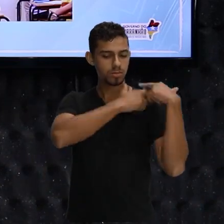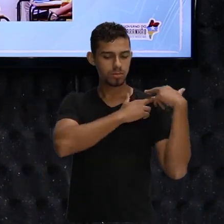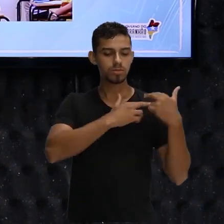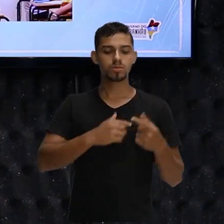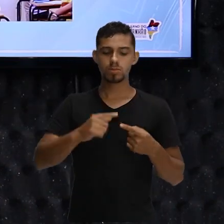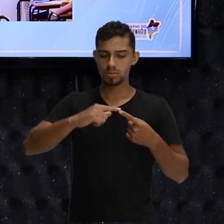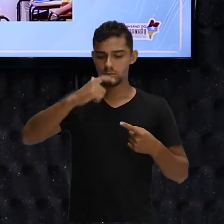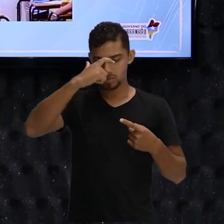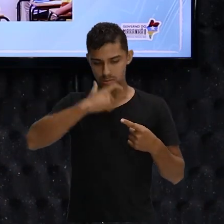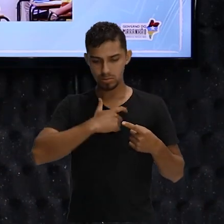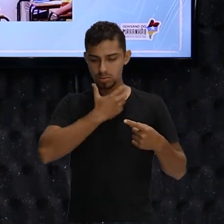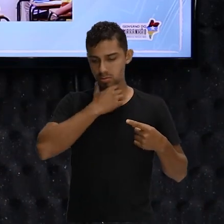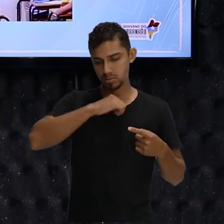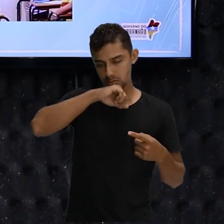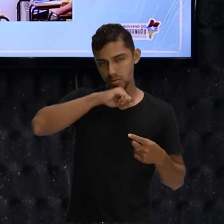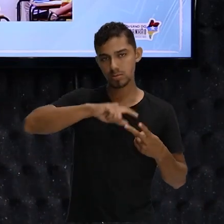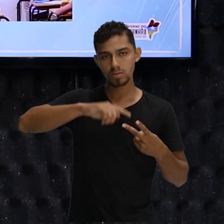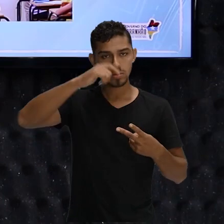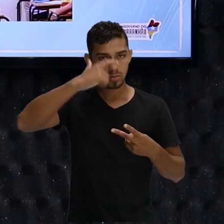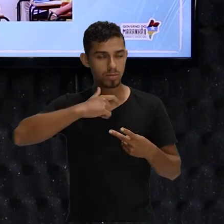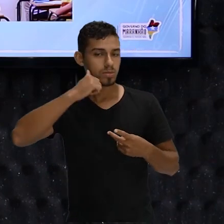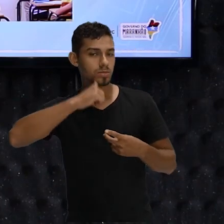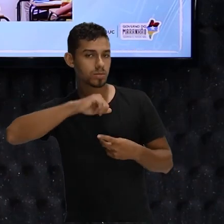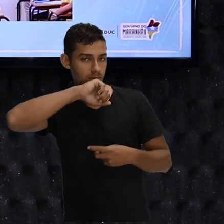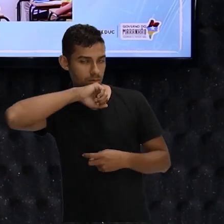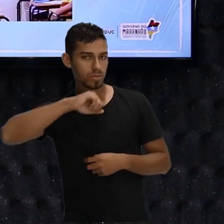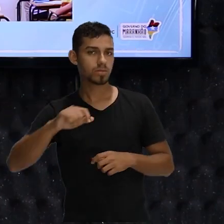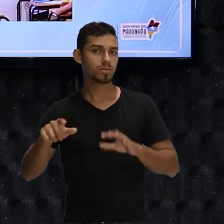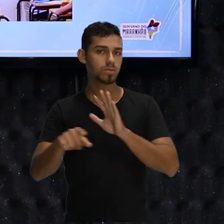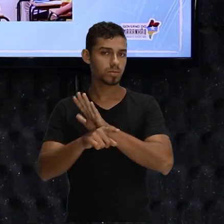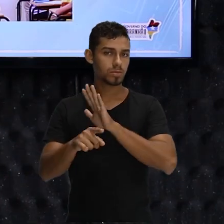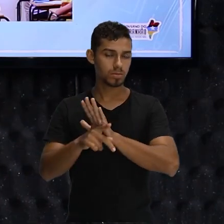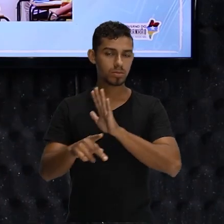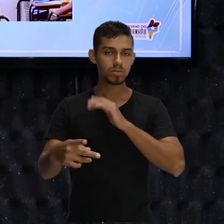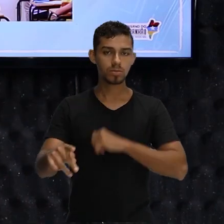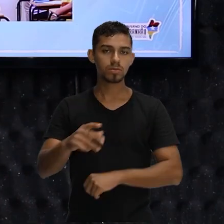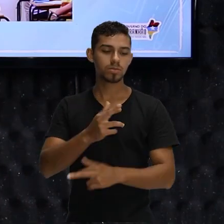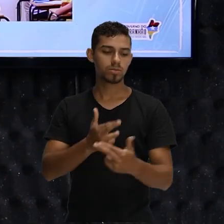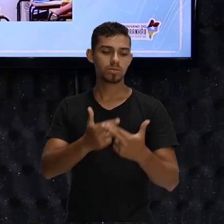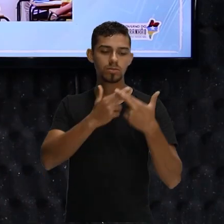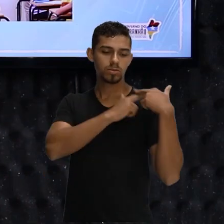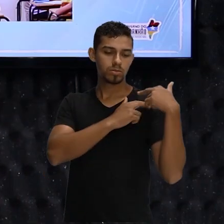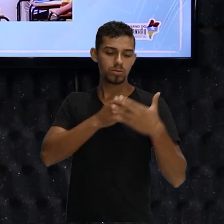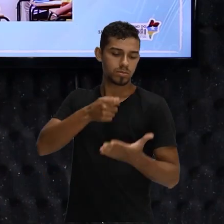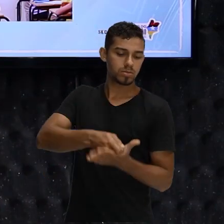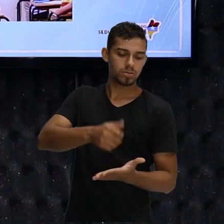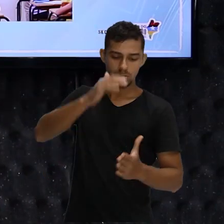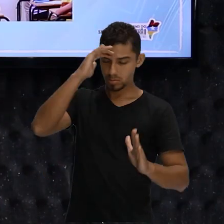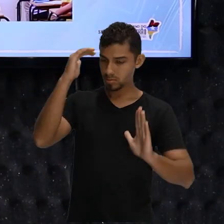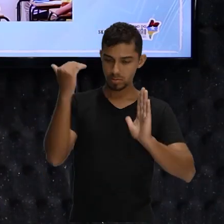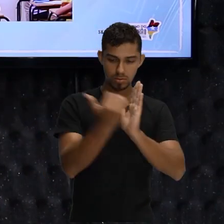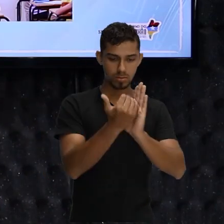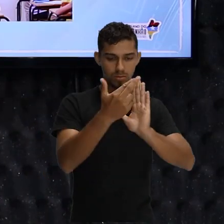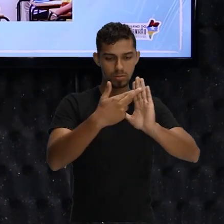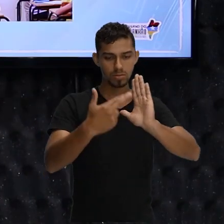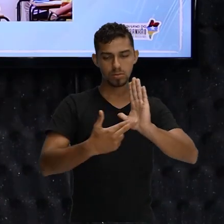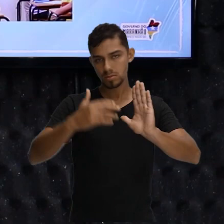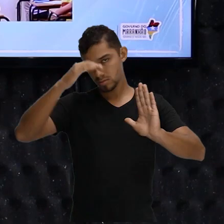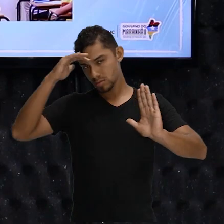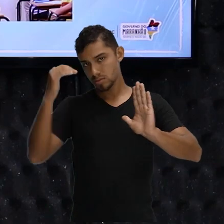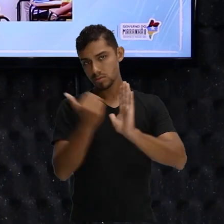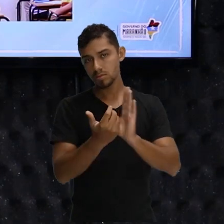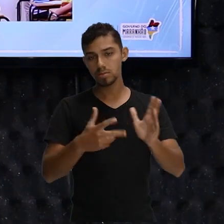ser pai ou de ser mãe. E a função também de cumprir esse papel social. Deu para entender? Por quê? Porque é